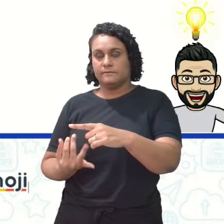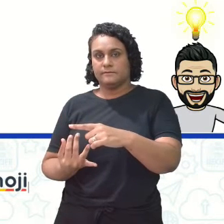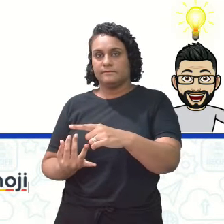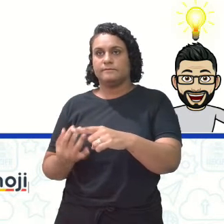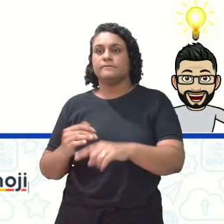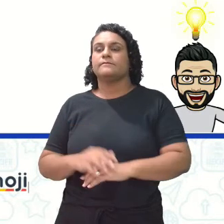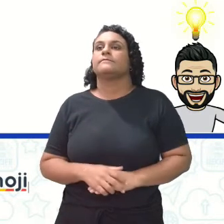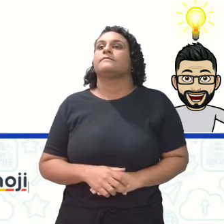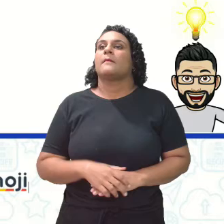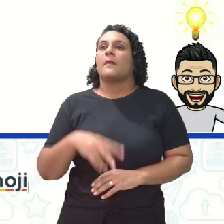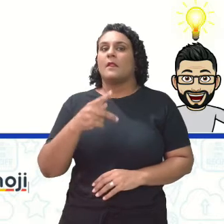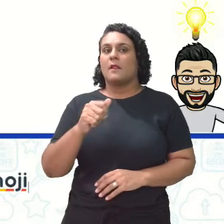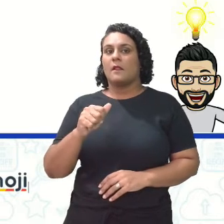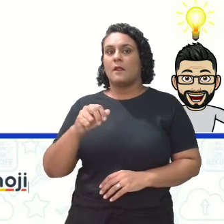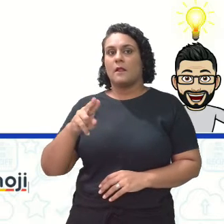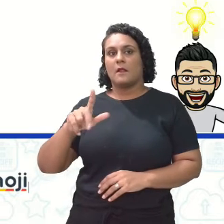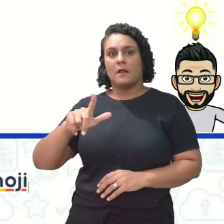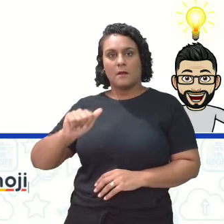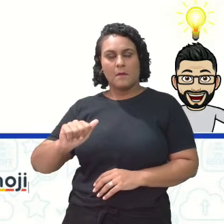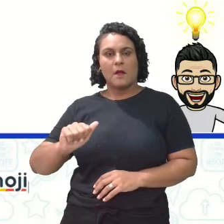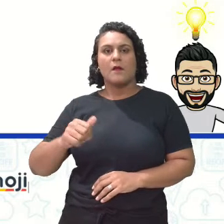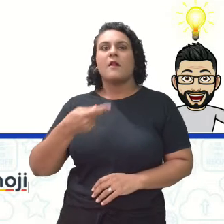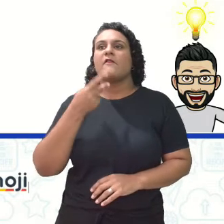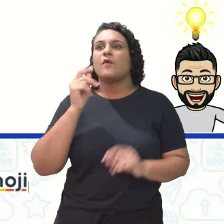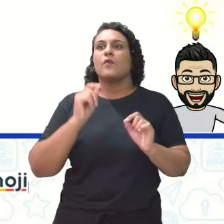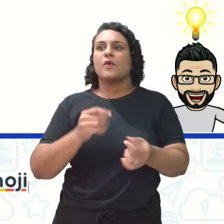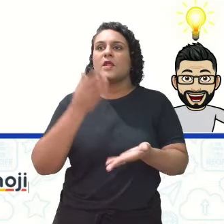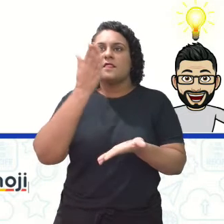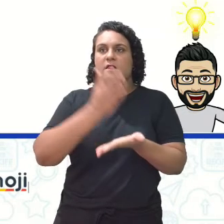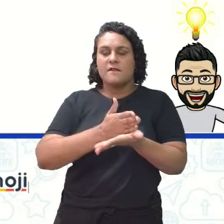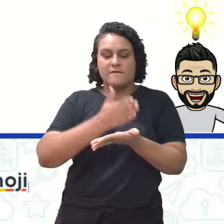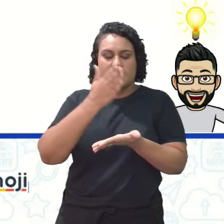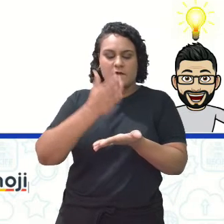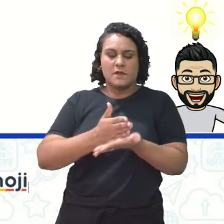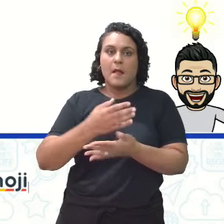certo? Já a Paula diz o seguinte, dividi